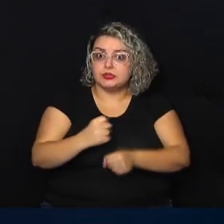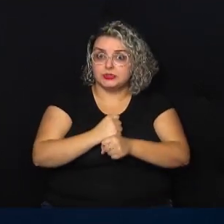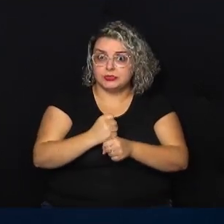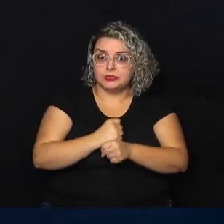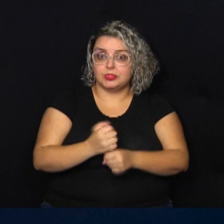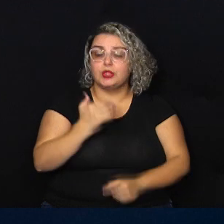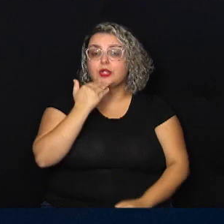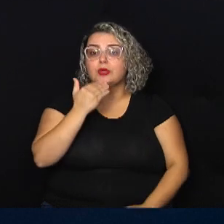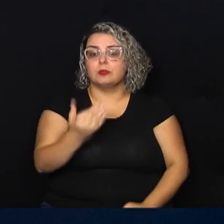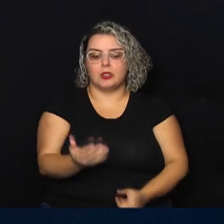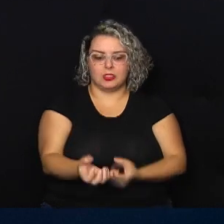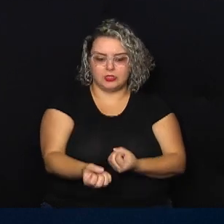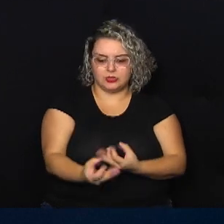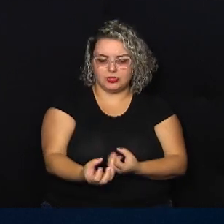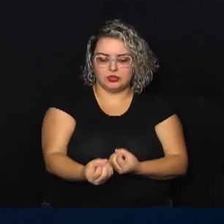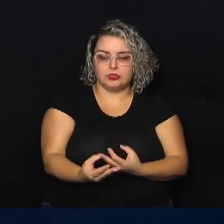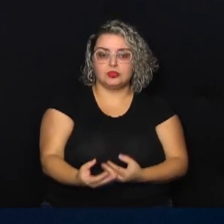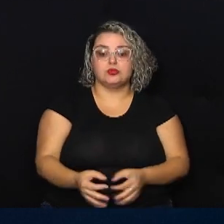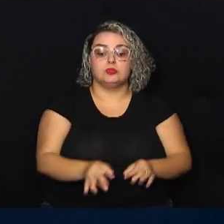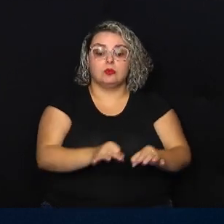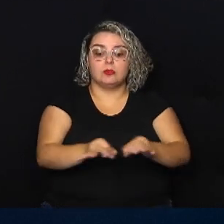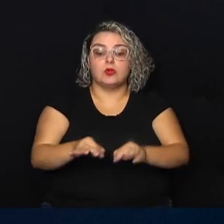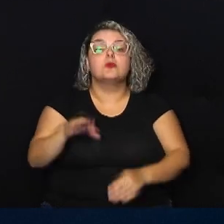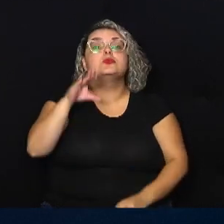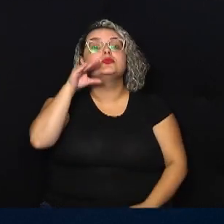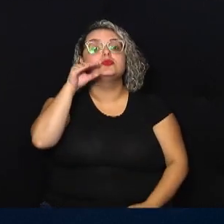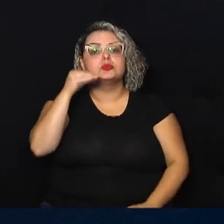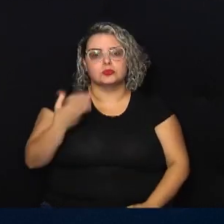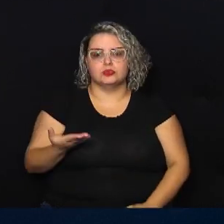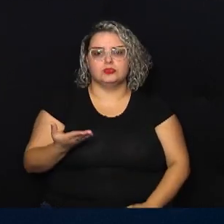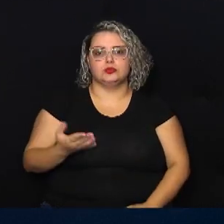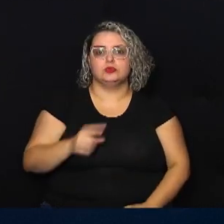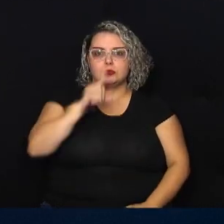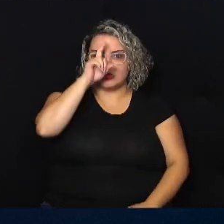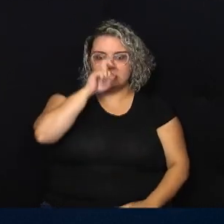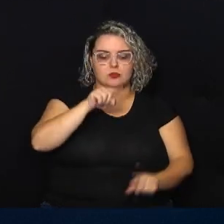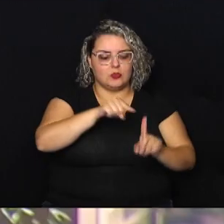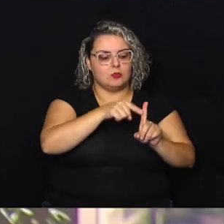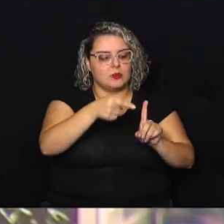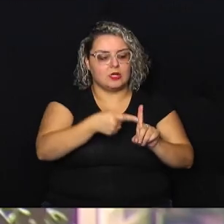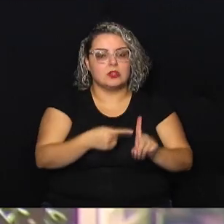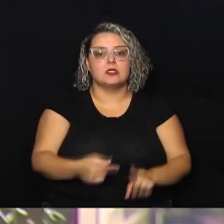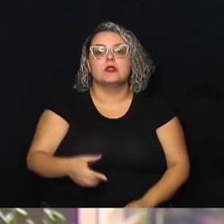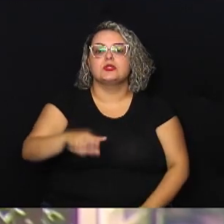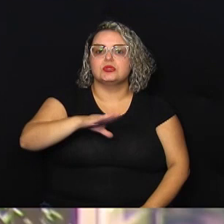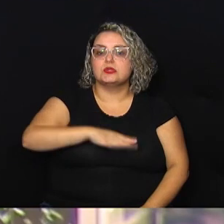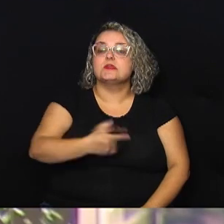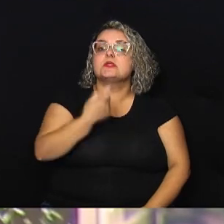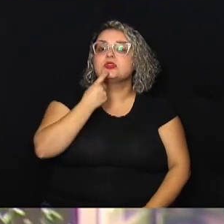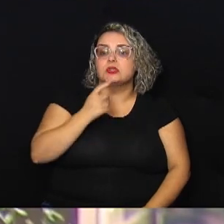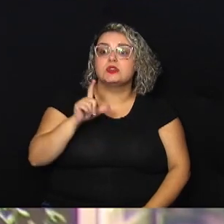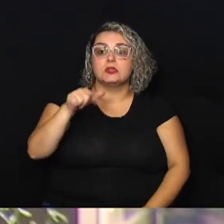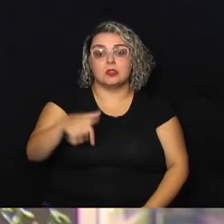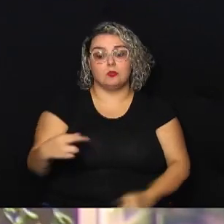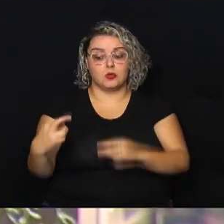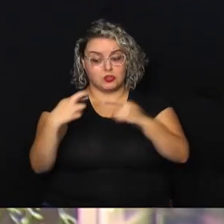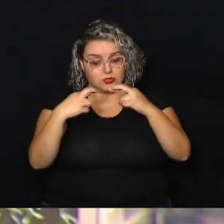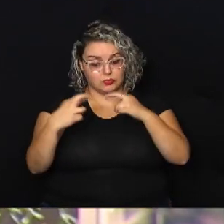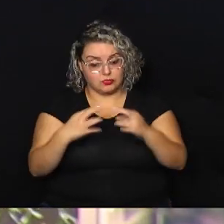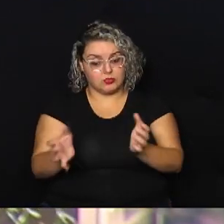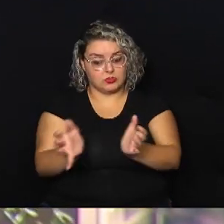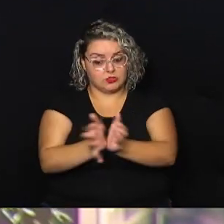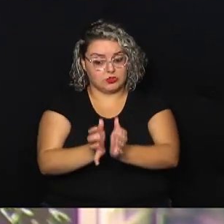pede informações sobre o quadro de funcionários do Hospital Maternidade de Campinas, após a vigilância sanitária da